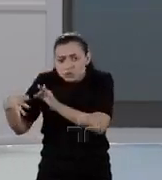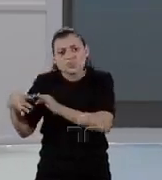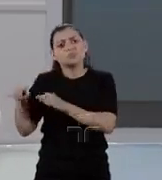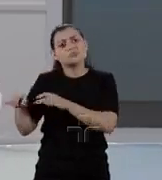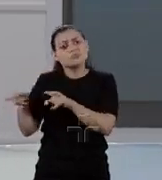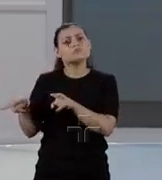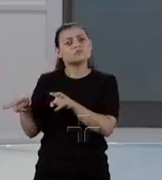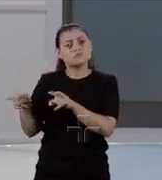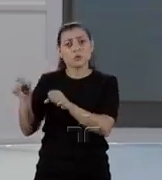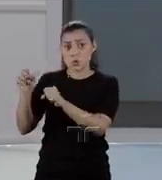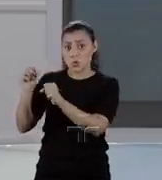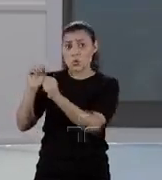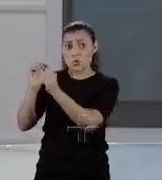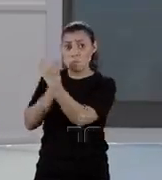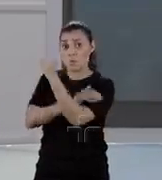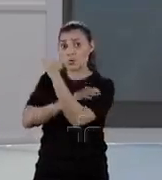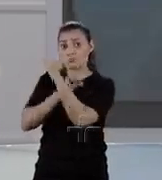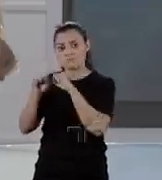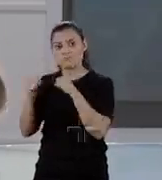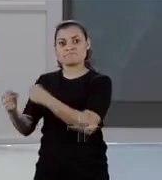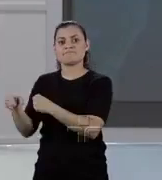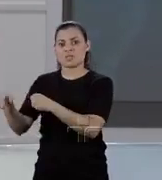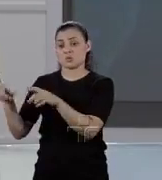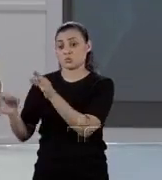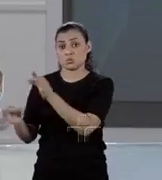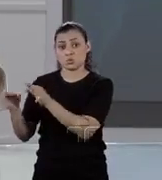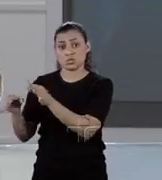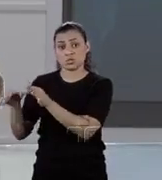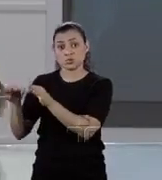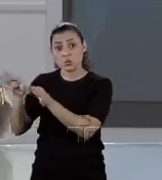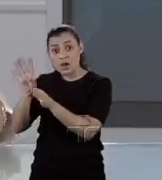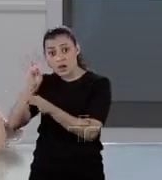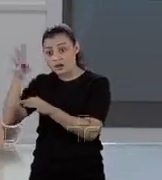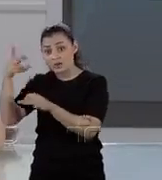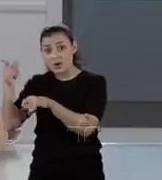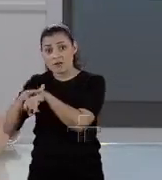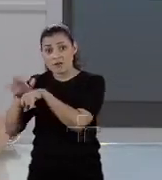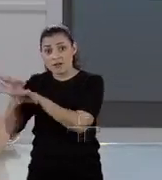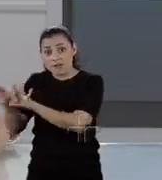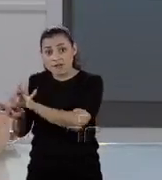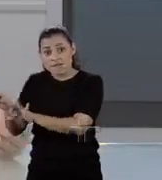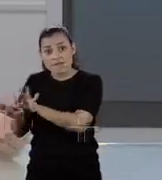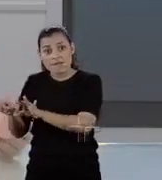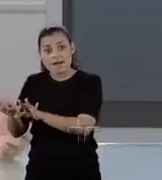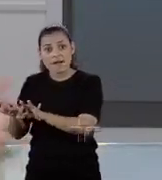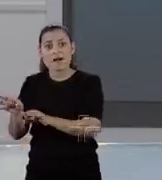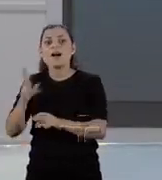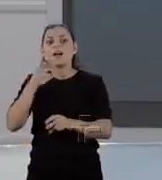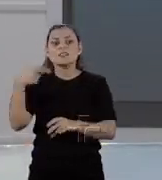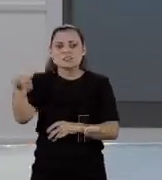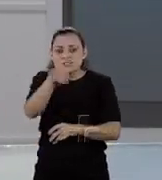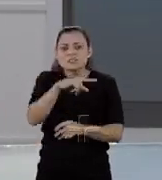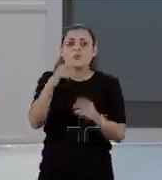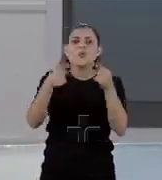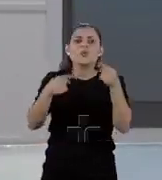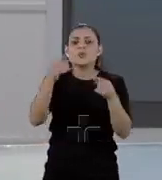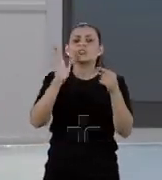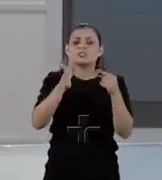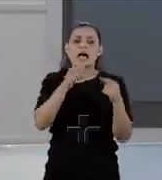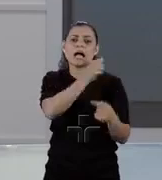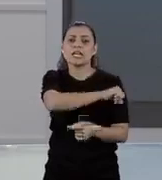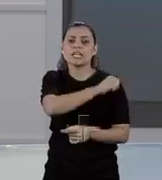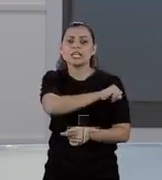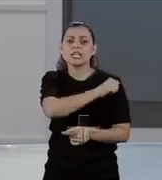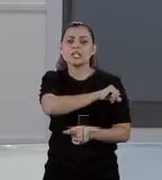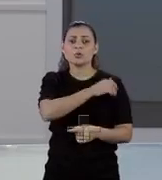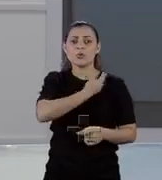o poder jurídico que cria. Justamente a gente falava na matéria sobre o Rio de Janeiro, que é o Estado, aí no caso o poder jurídico, que detém